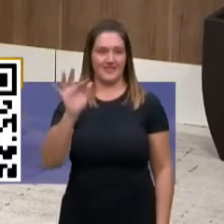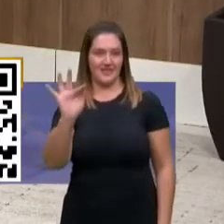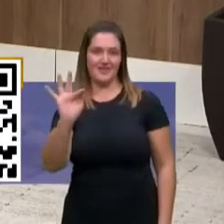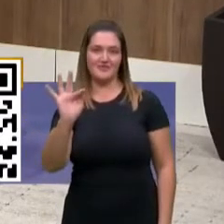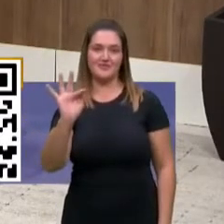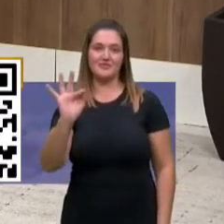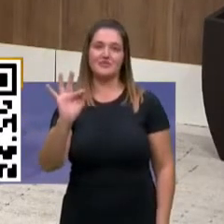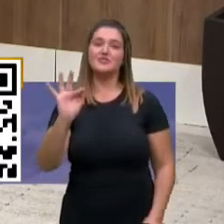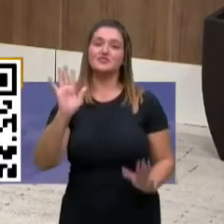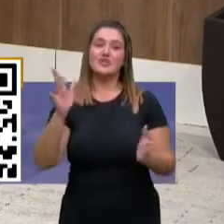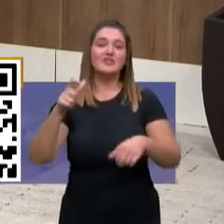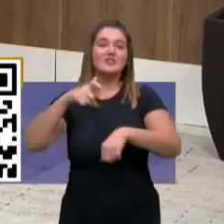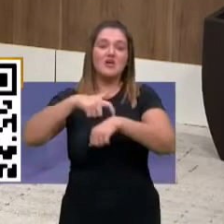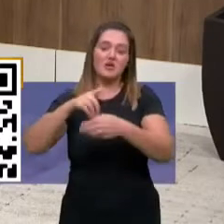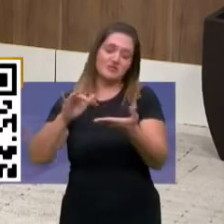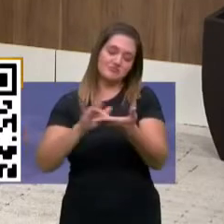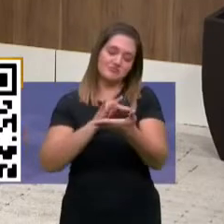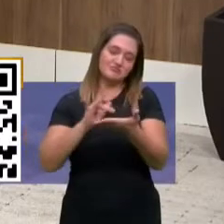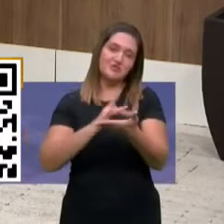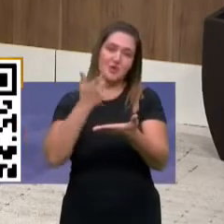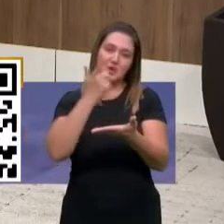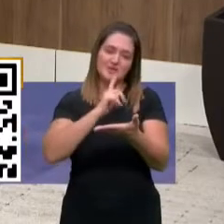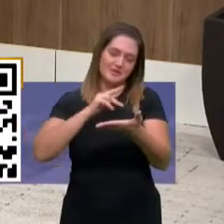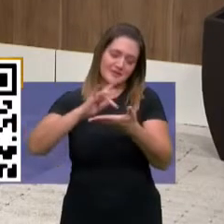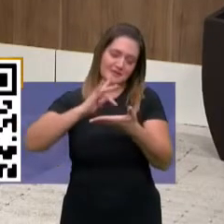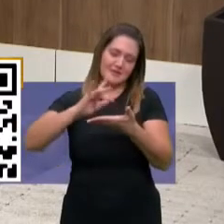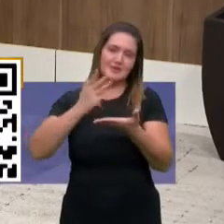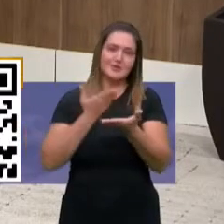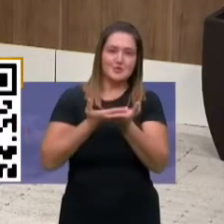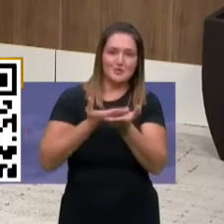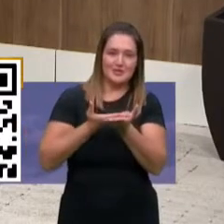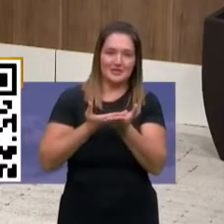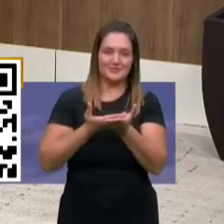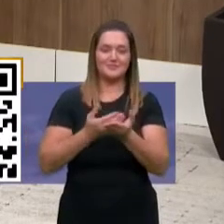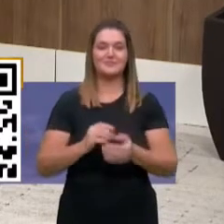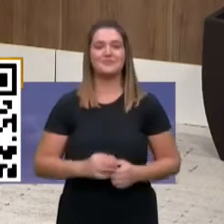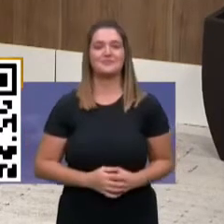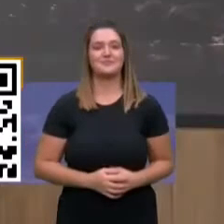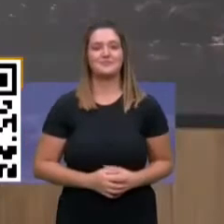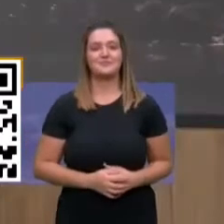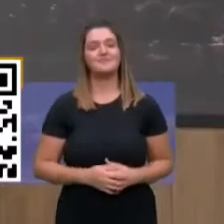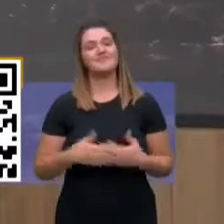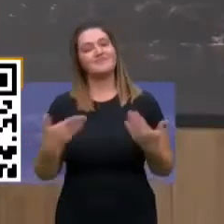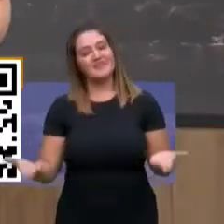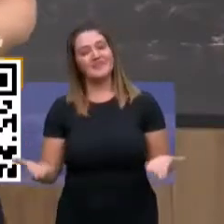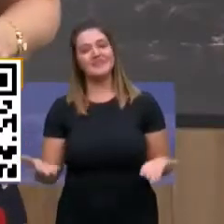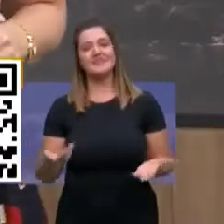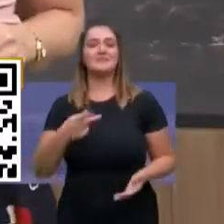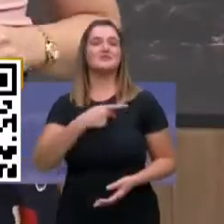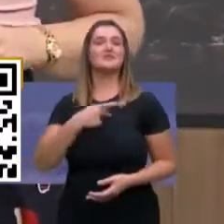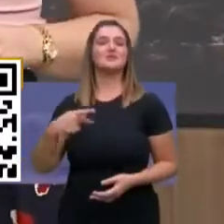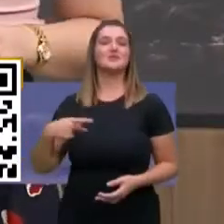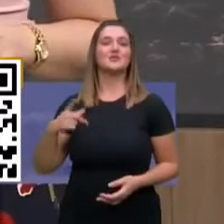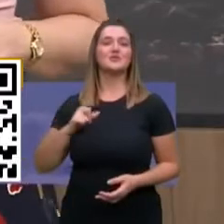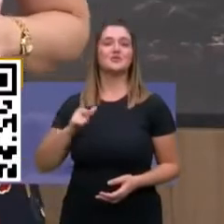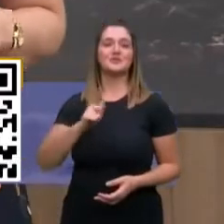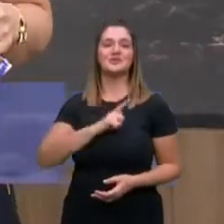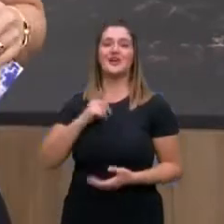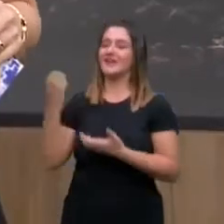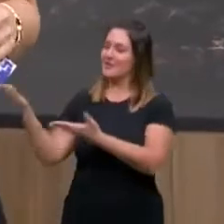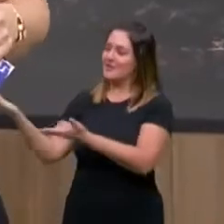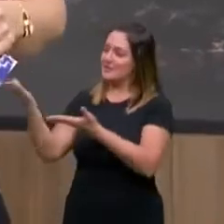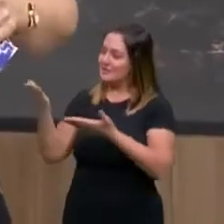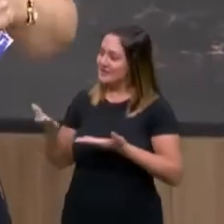Você clica nele e já começa a estudar agora mesmo com o seu guia de estudos em mãos. Bom, e falando no pastor Luiz Gonçalves, eu